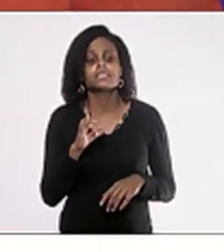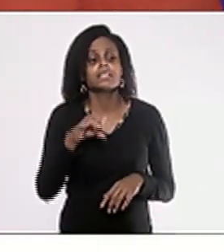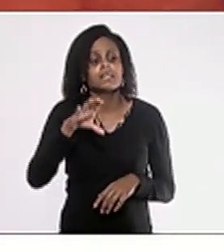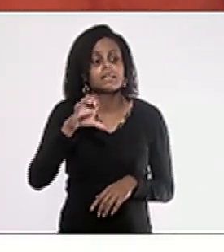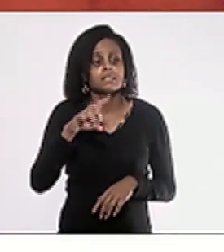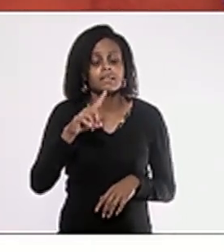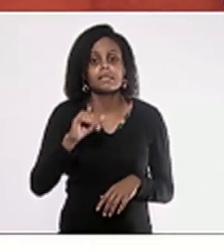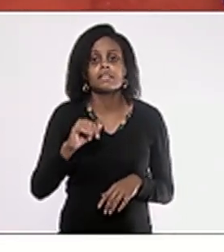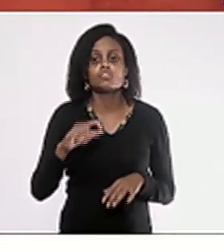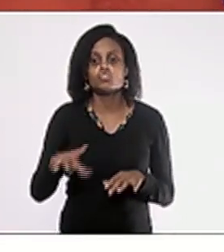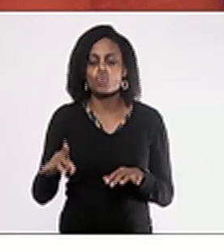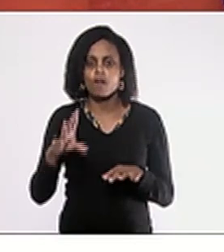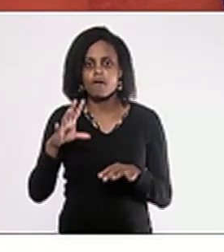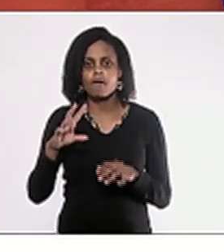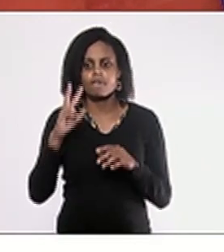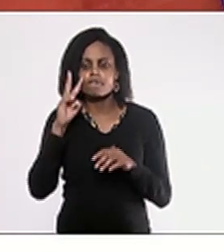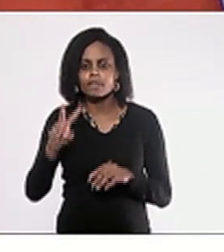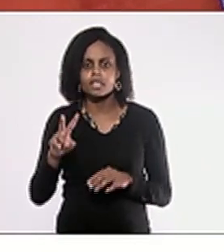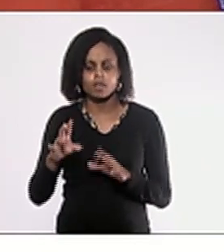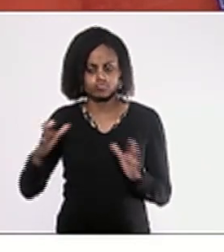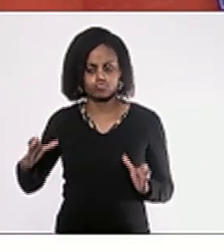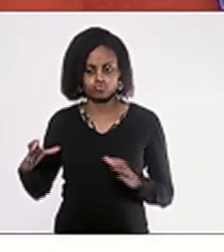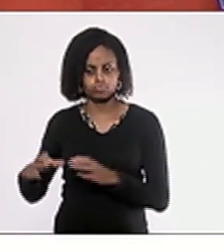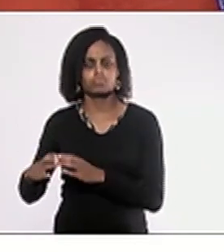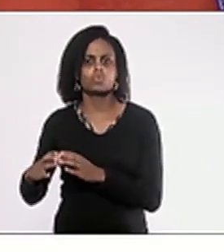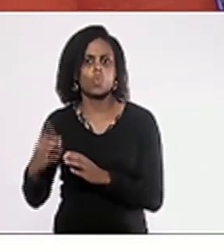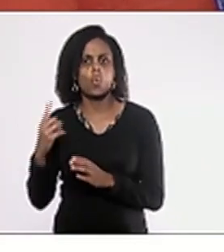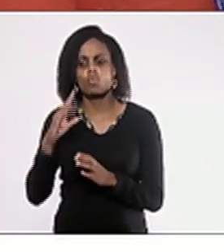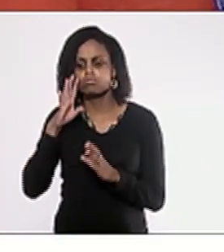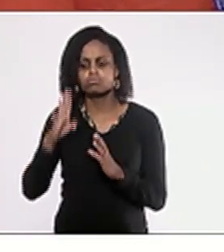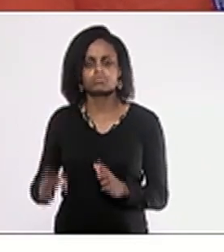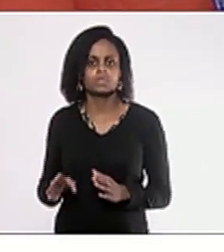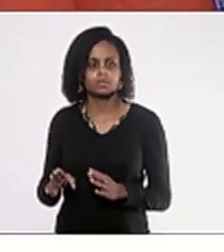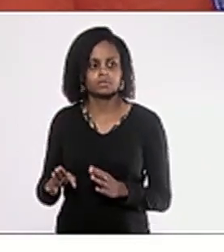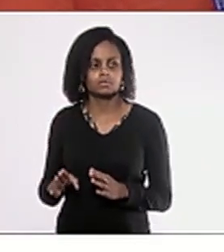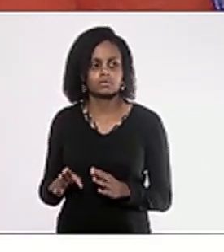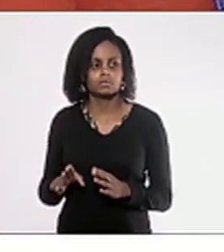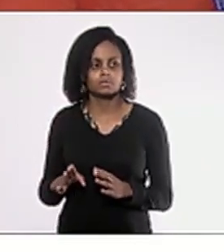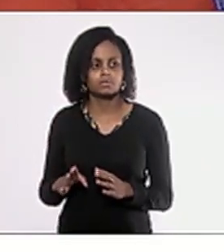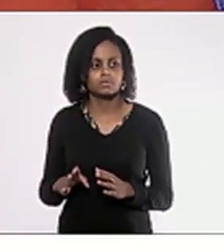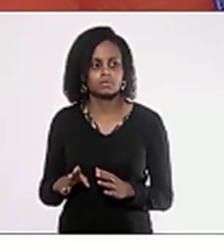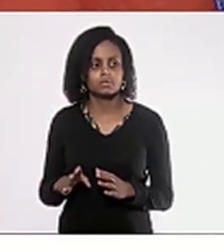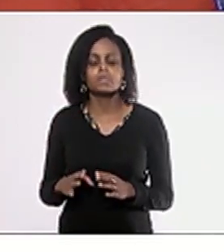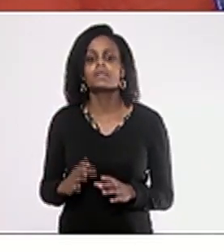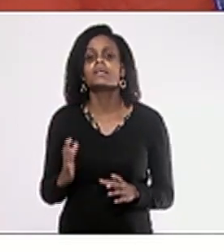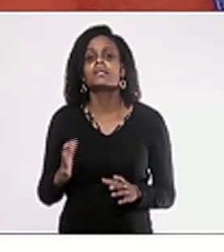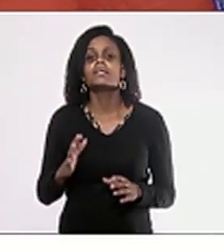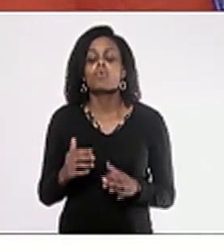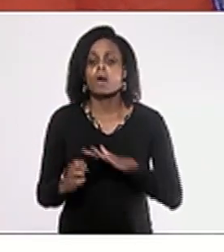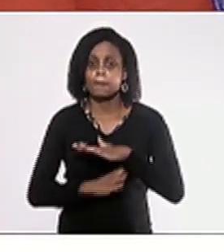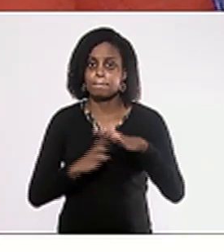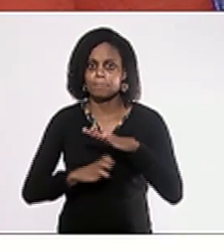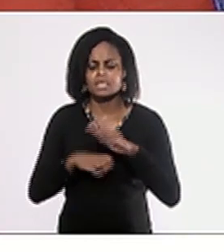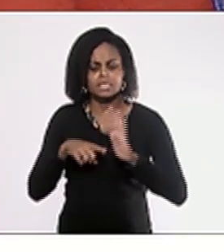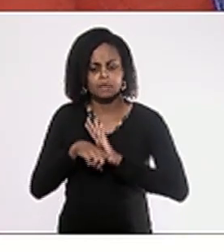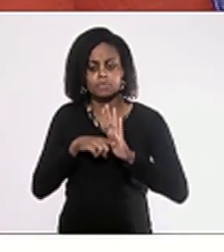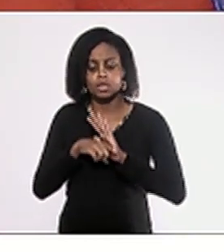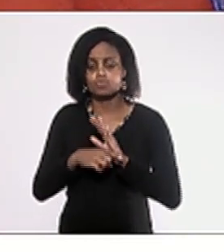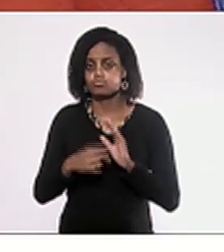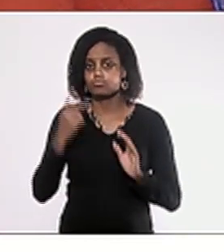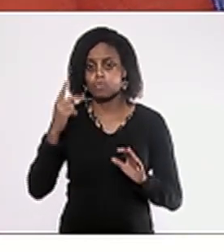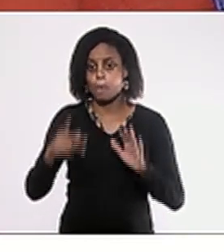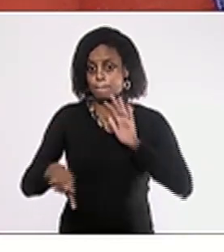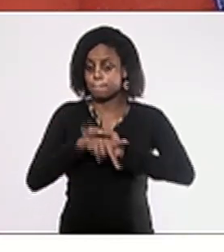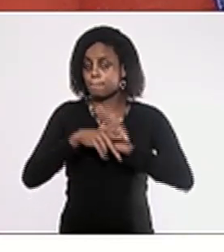órgão unilateral. A própria empresa estava realizando o ensaio no seu hidrômetro. E, com base